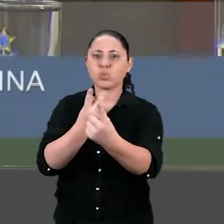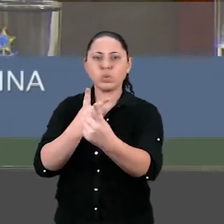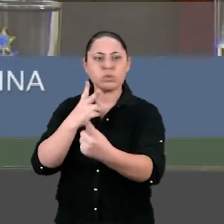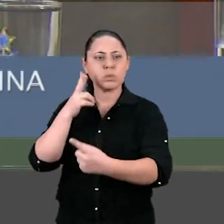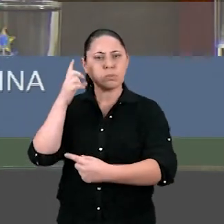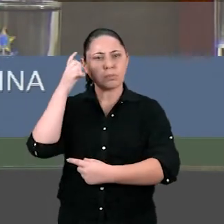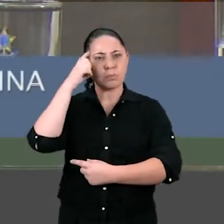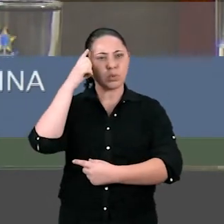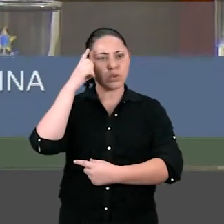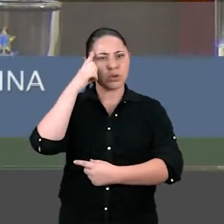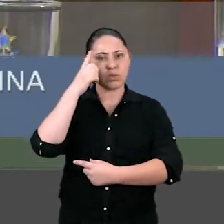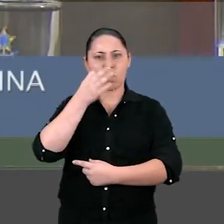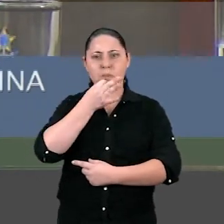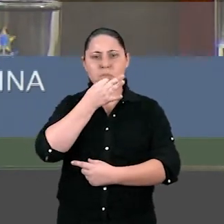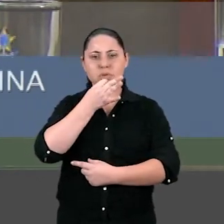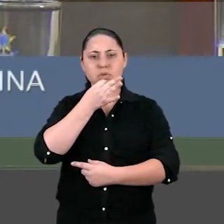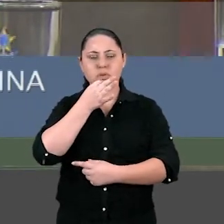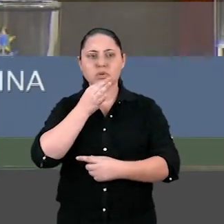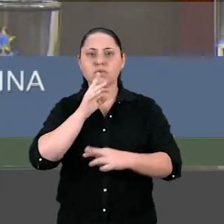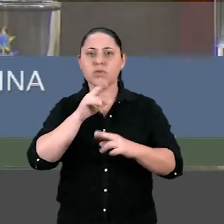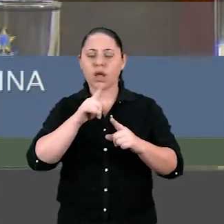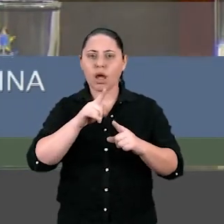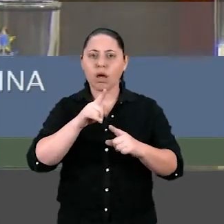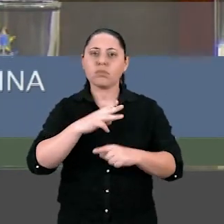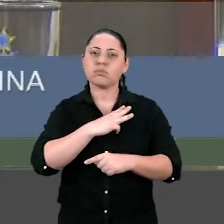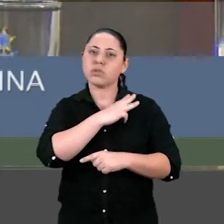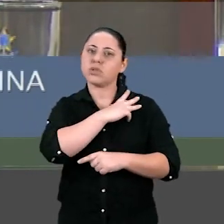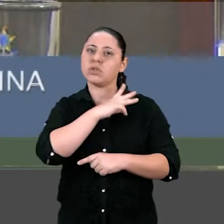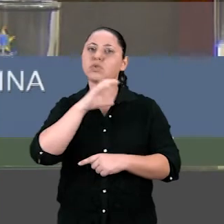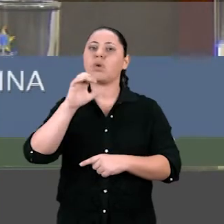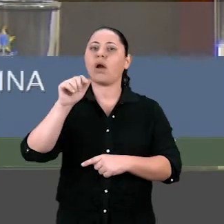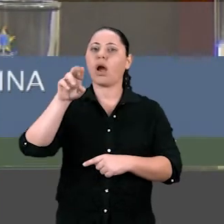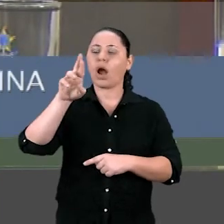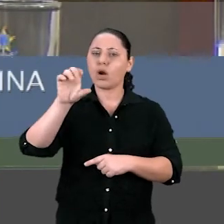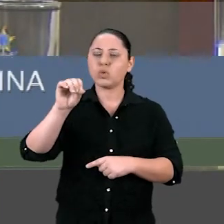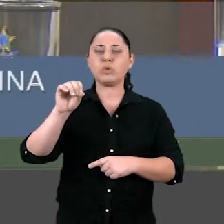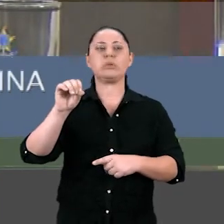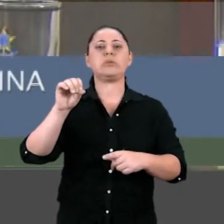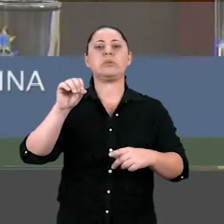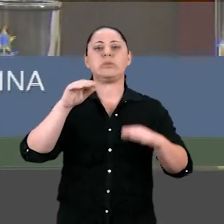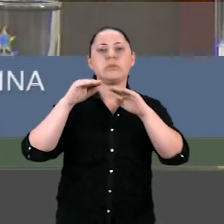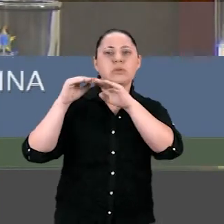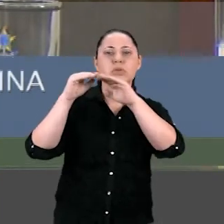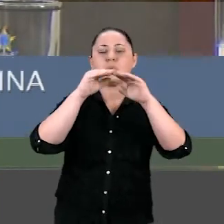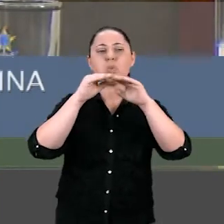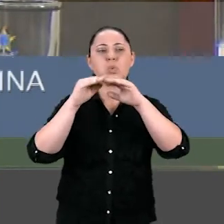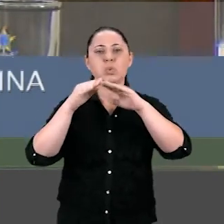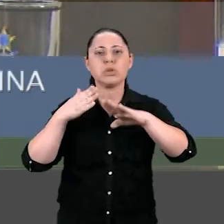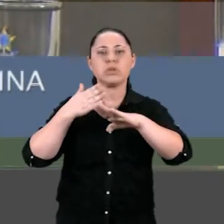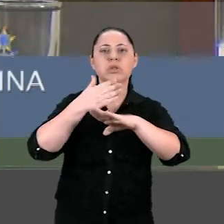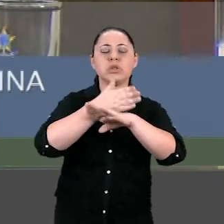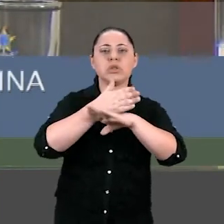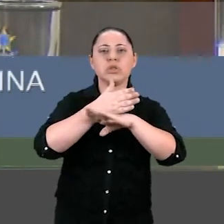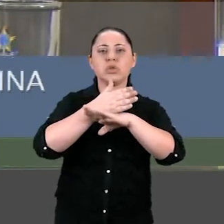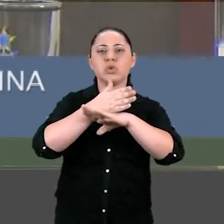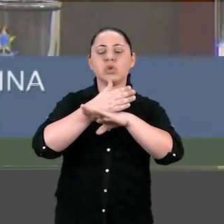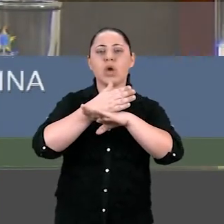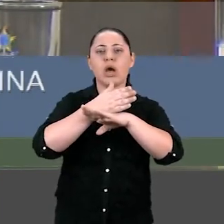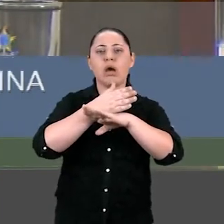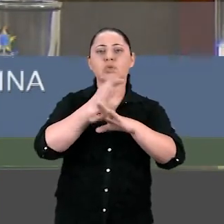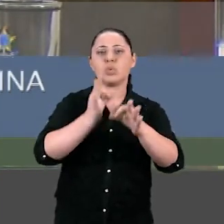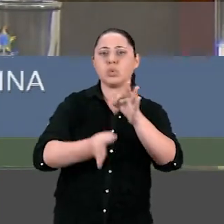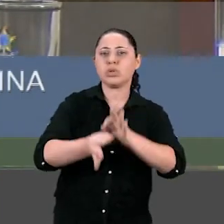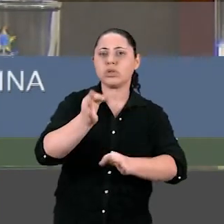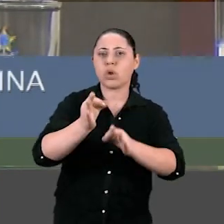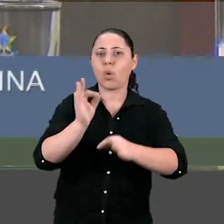seu olhar, o ministro Carlos com a preocupação da democracia togada e o acesso à jurisdição